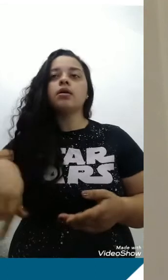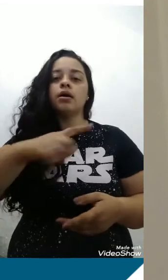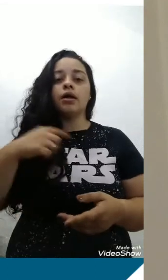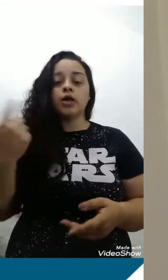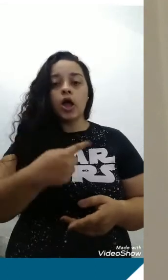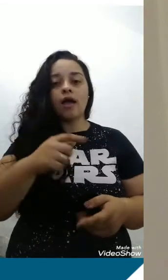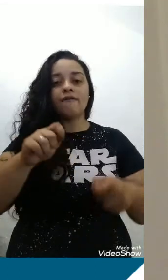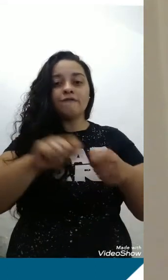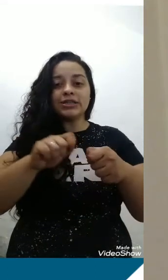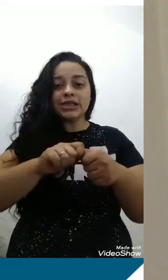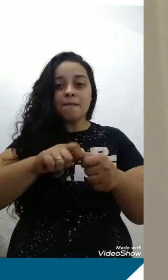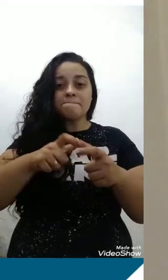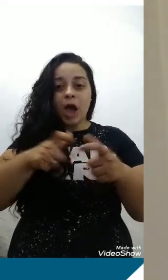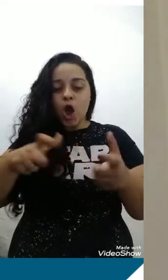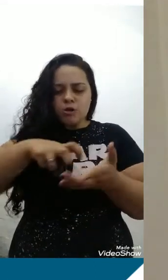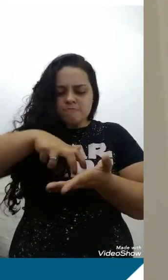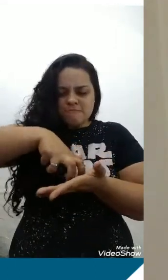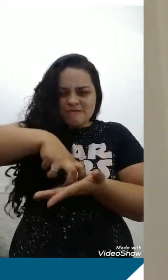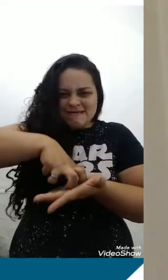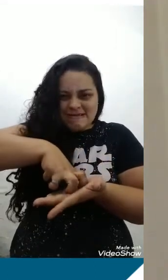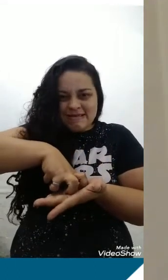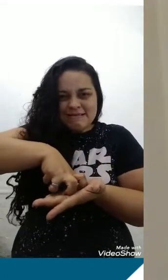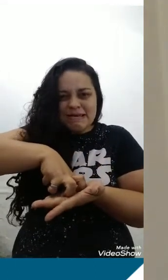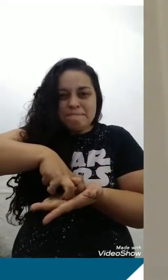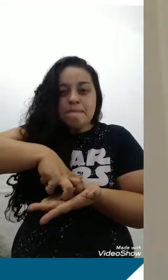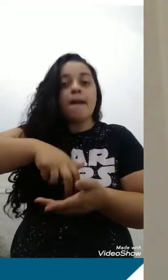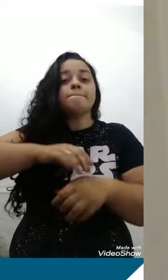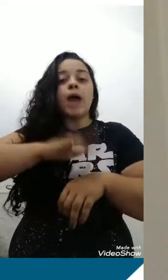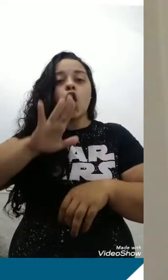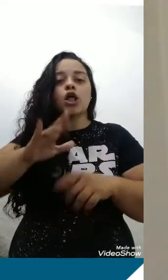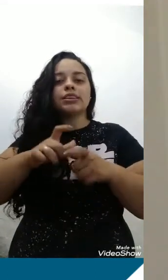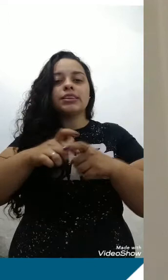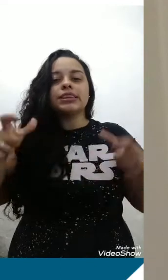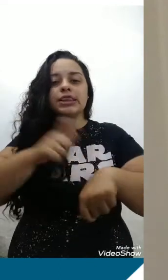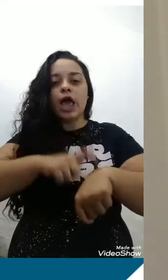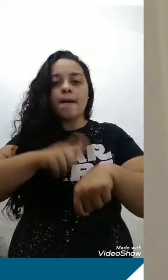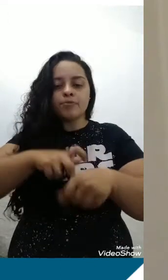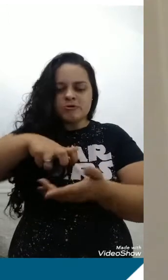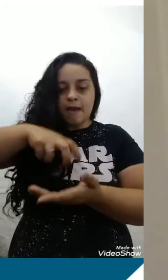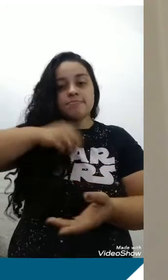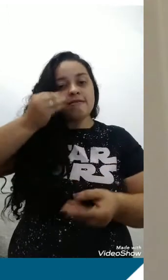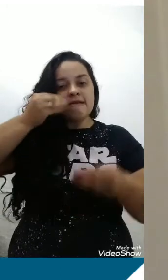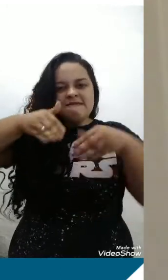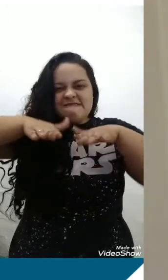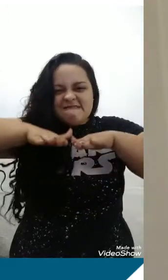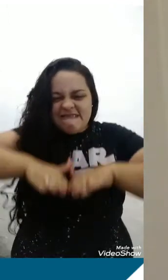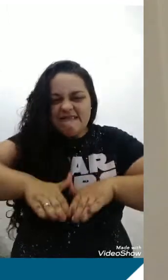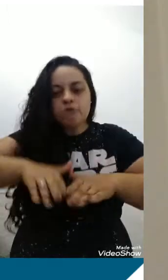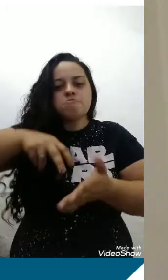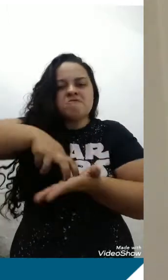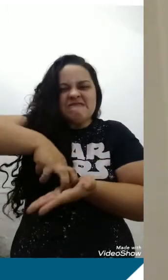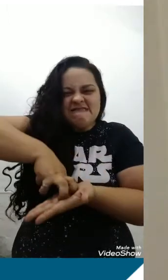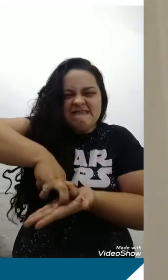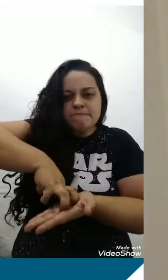fazemos isso, nós aumentamos o tempo que nós estamos empurrando o chão.